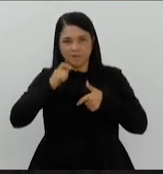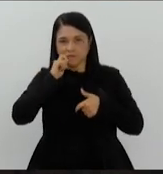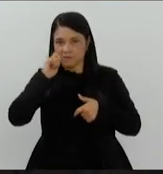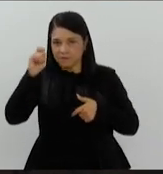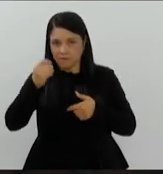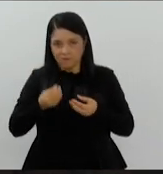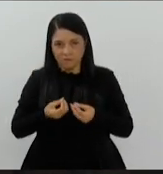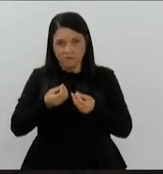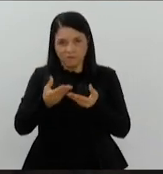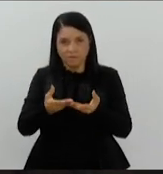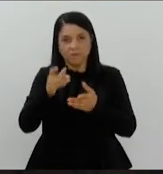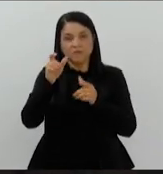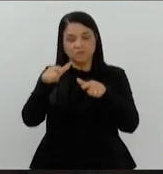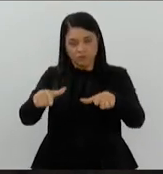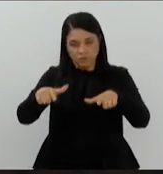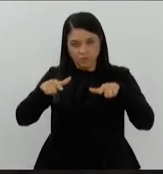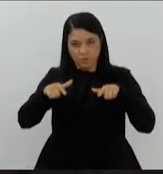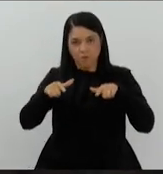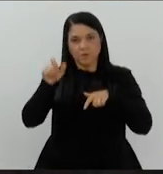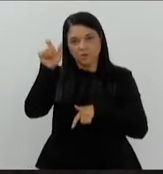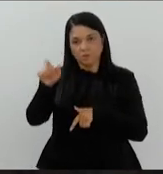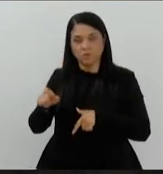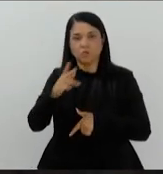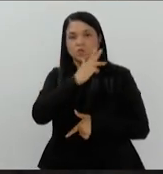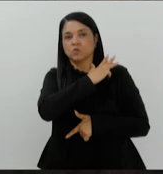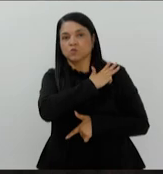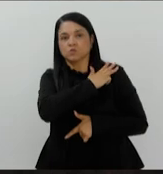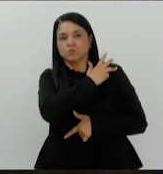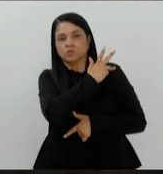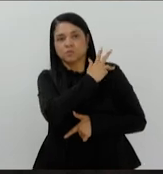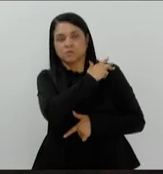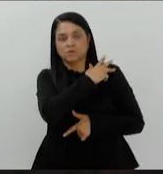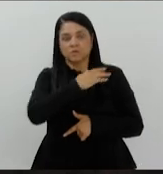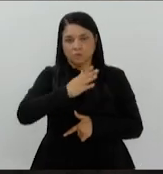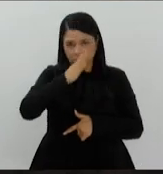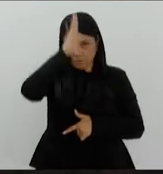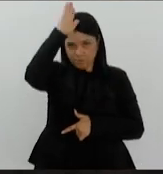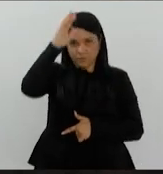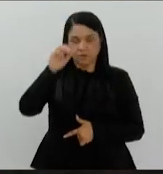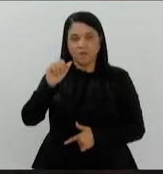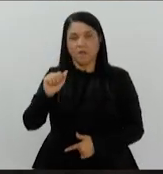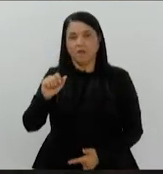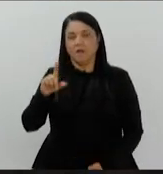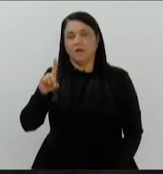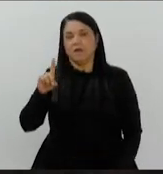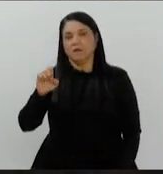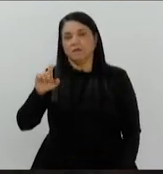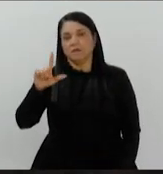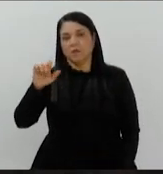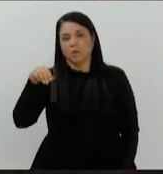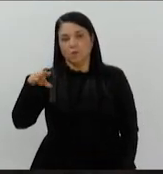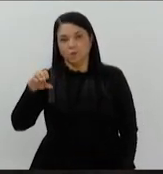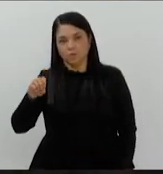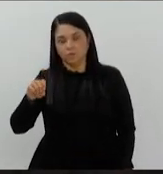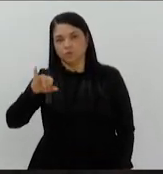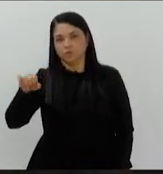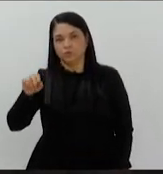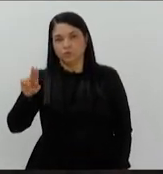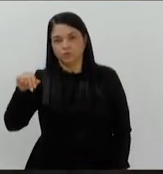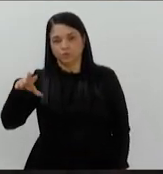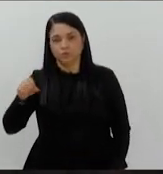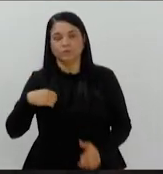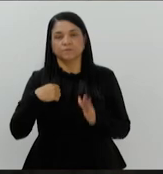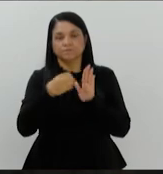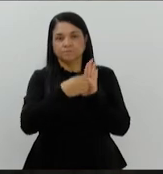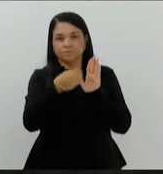Tiradentes e o respectivo diploma ao subtenente bombeiro Adelso Batista Bezerra Júnior. Parecer da Comissão de Normas Internas e